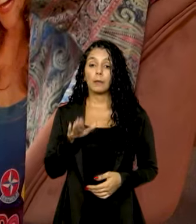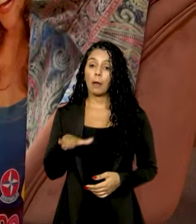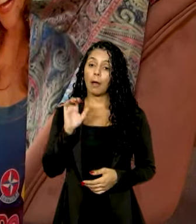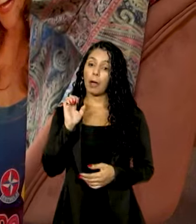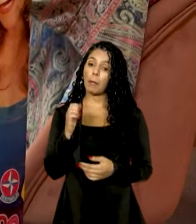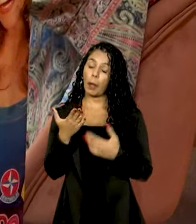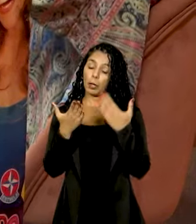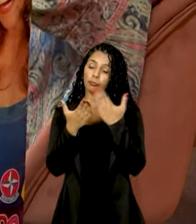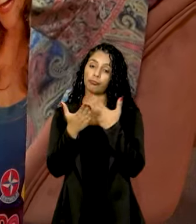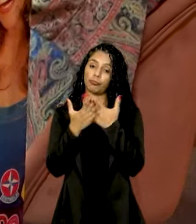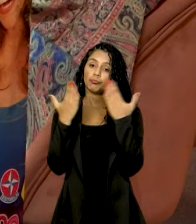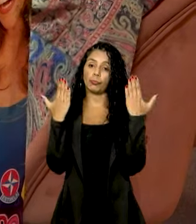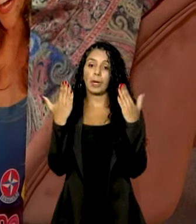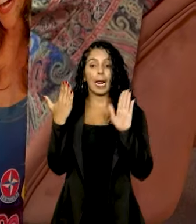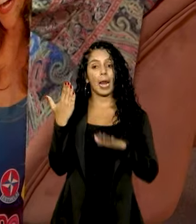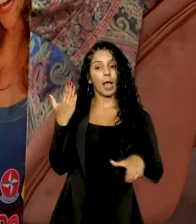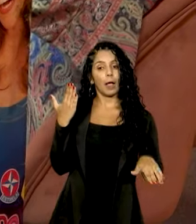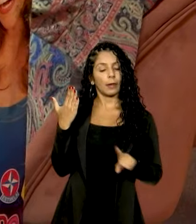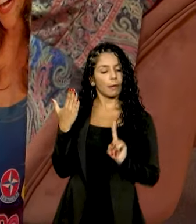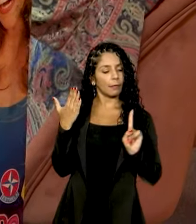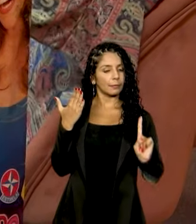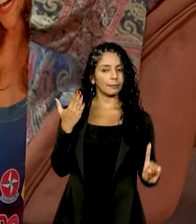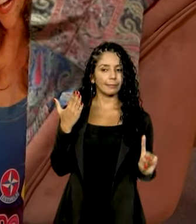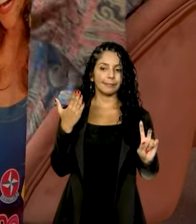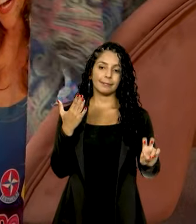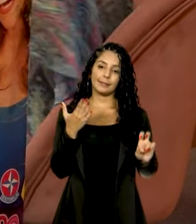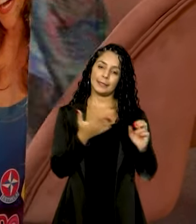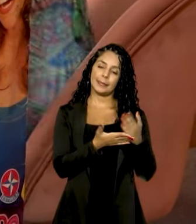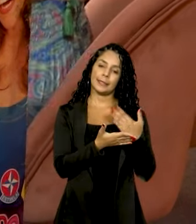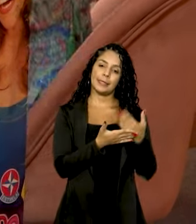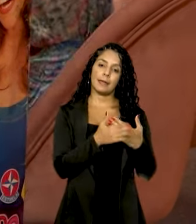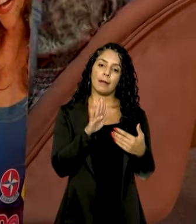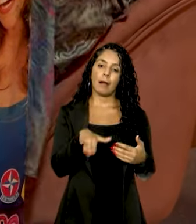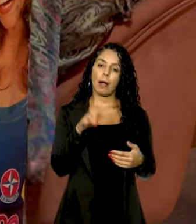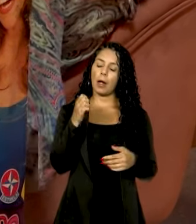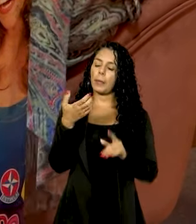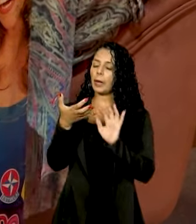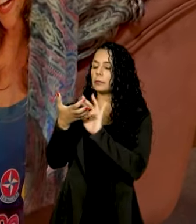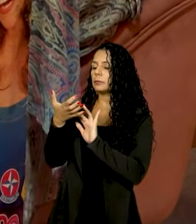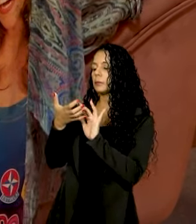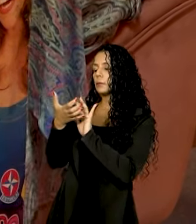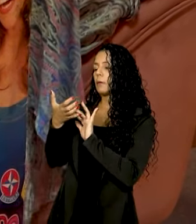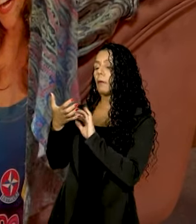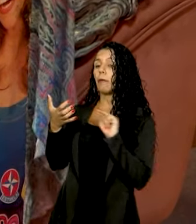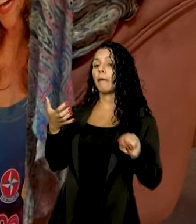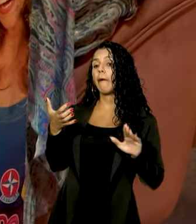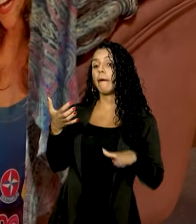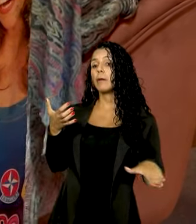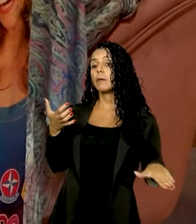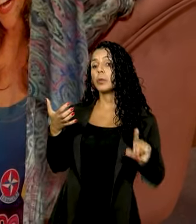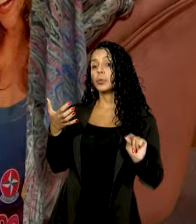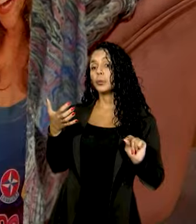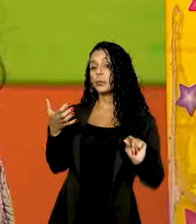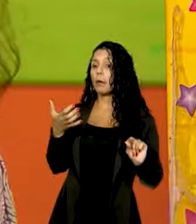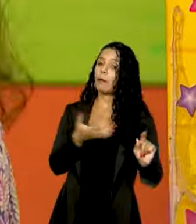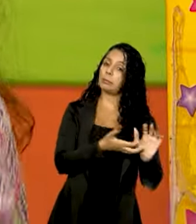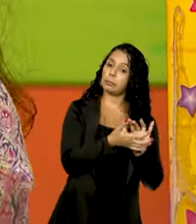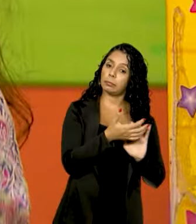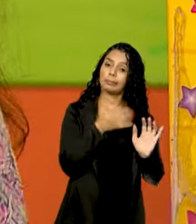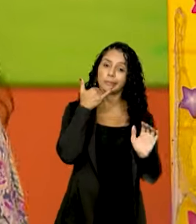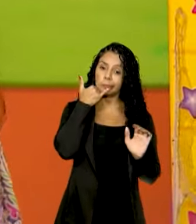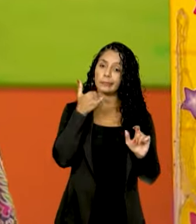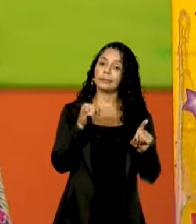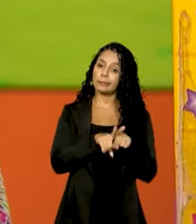com um livro, aí a criança do lado também com o livro. Aí a mãe no celular, você quer que a criança fique como? Qual é a referência que você está dando? Olha que